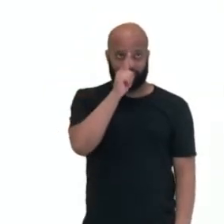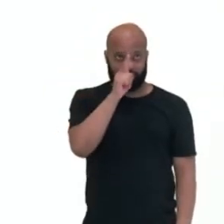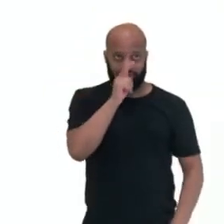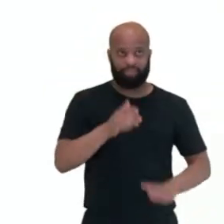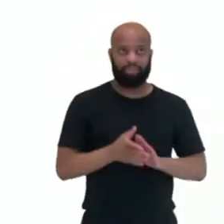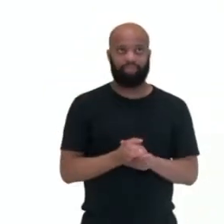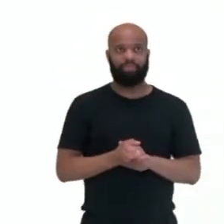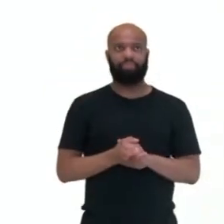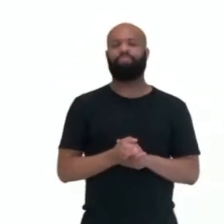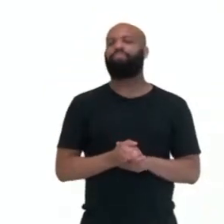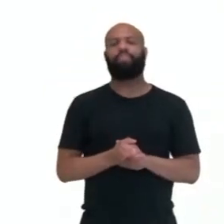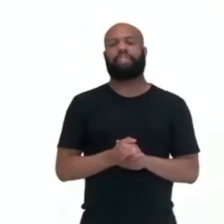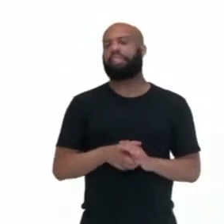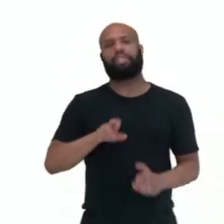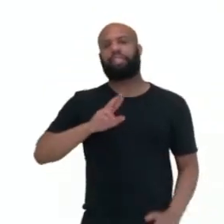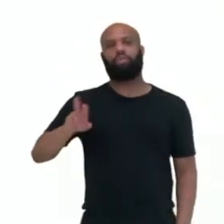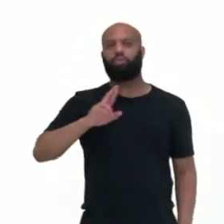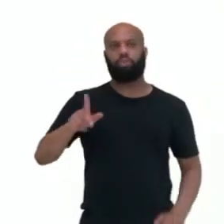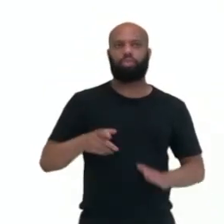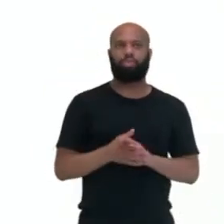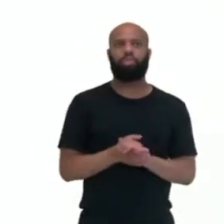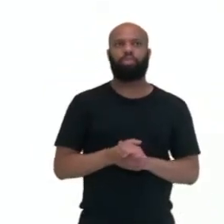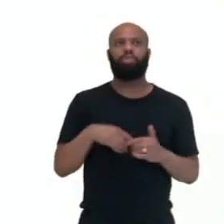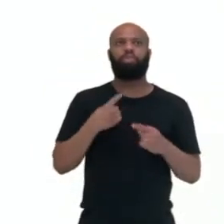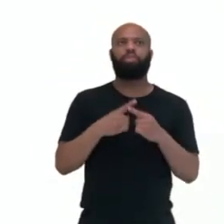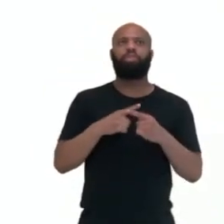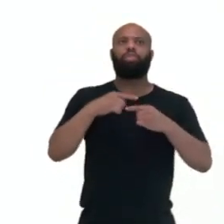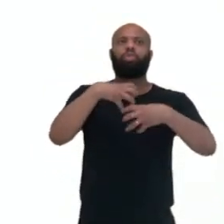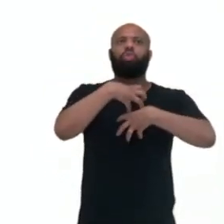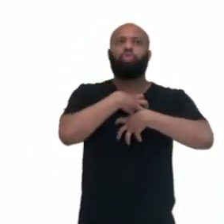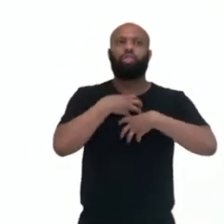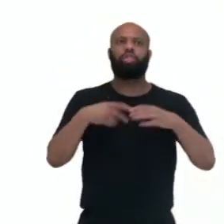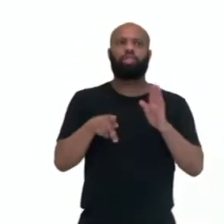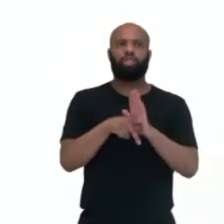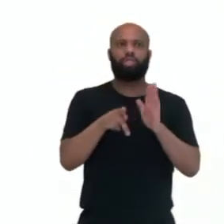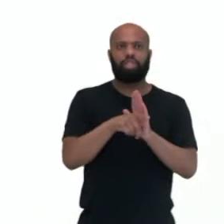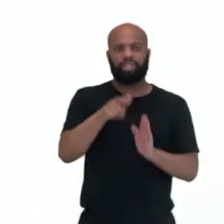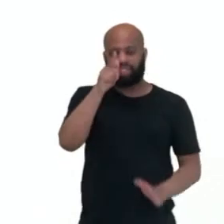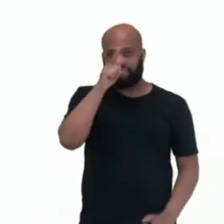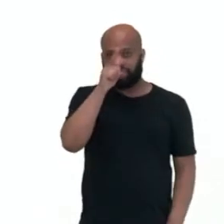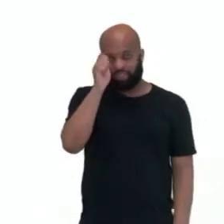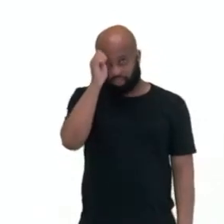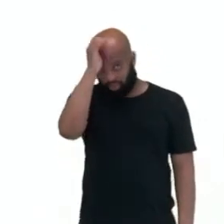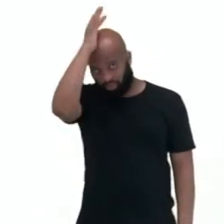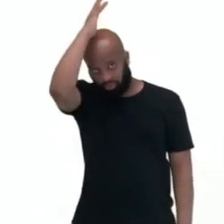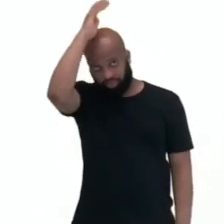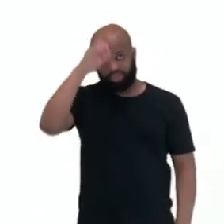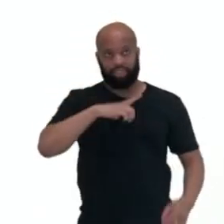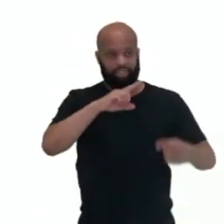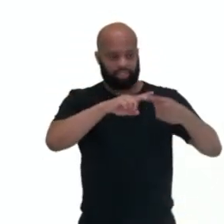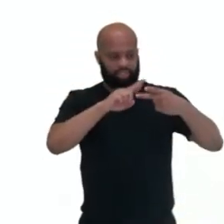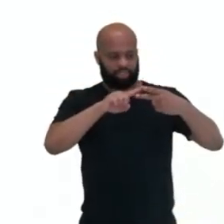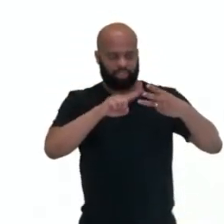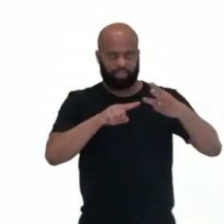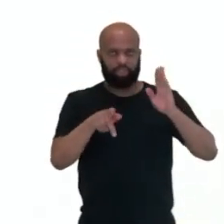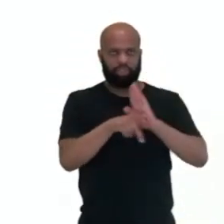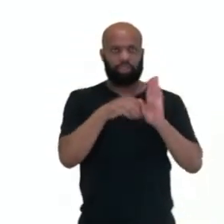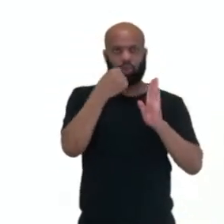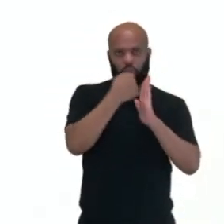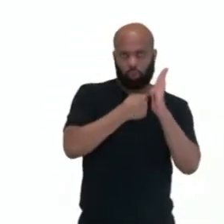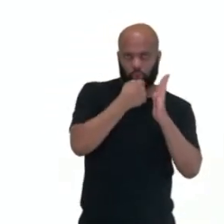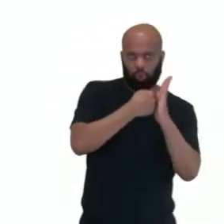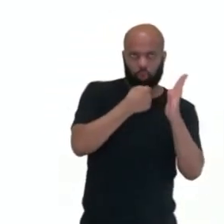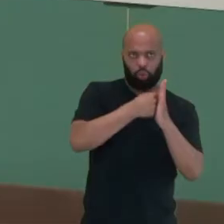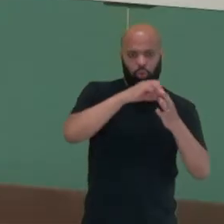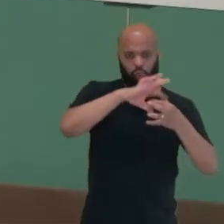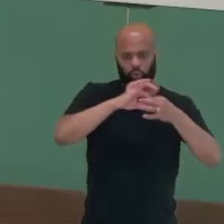lá. Não exatamente. O estilo greco-romano é um dos três que compõem a luta olímpica. Então, se a gente pensar, a gente tem